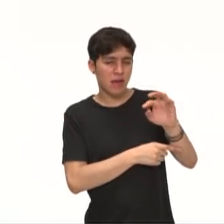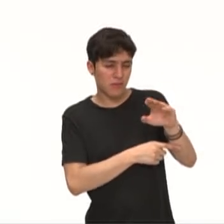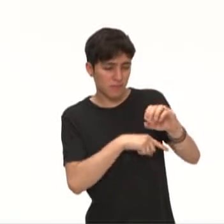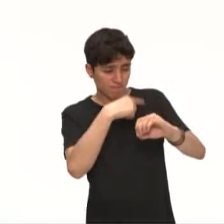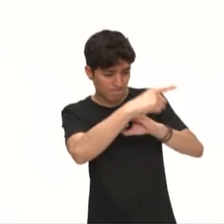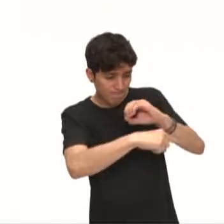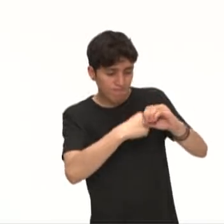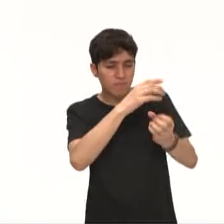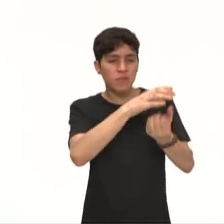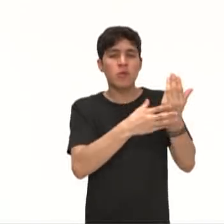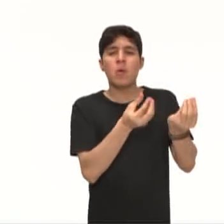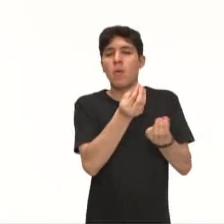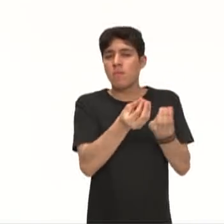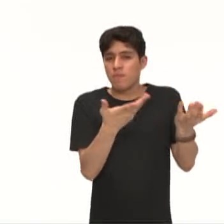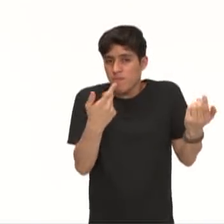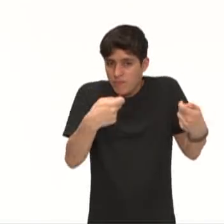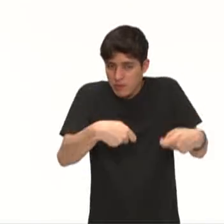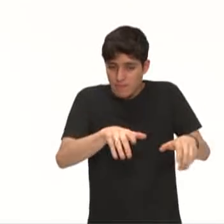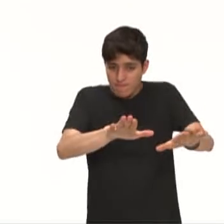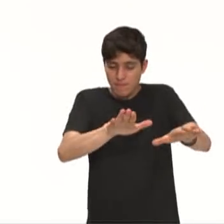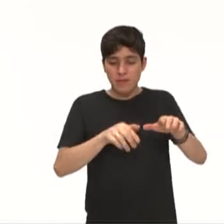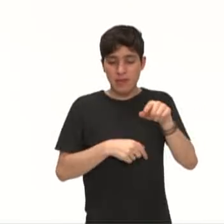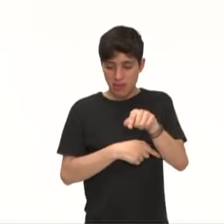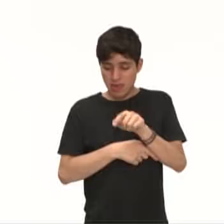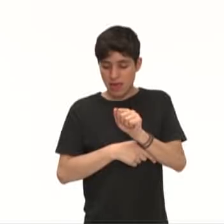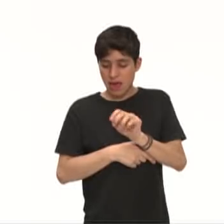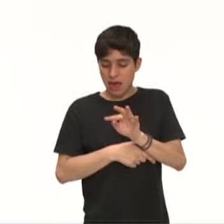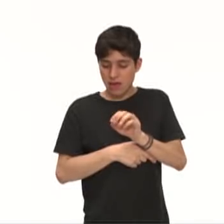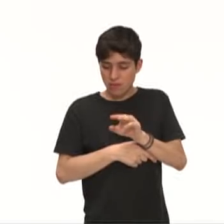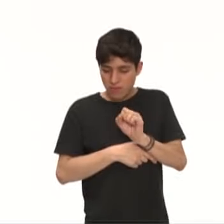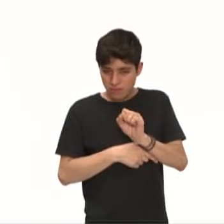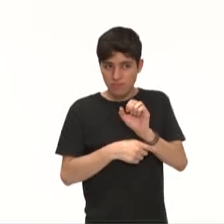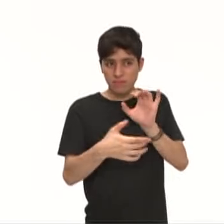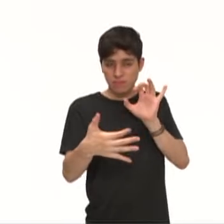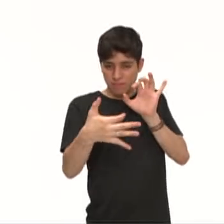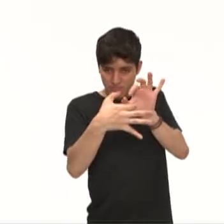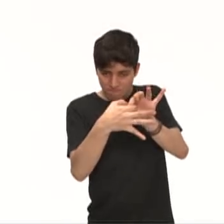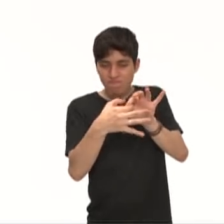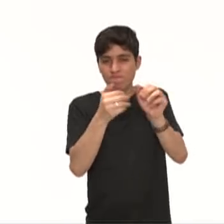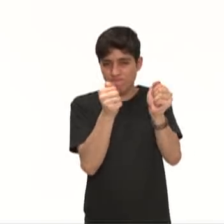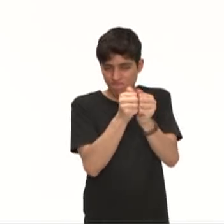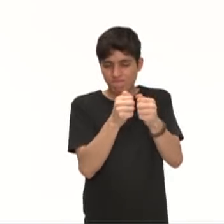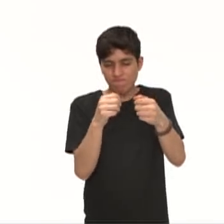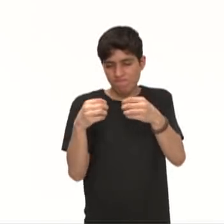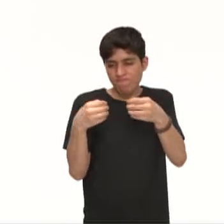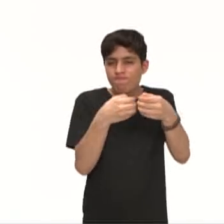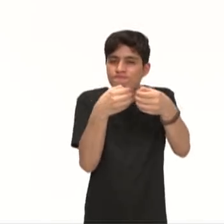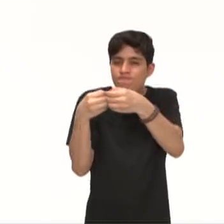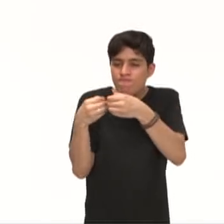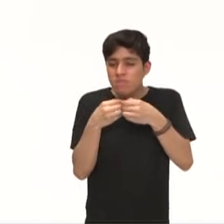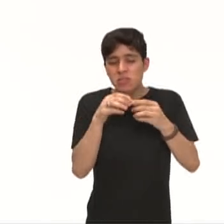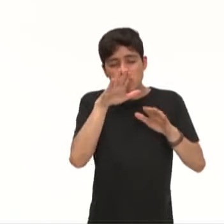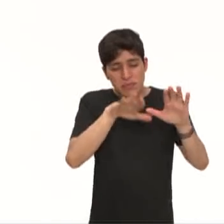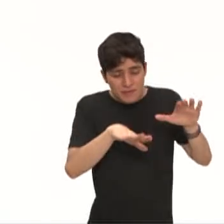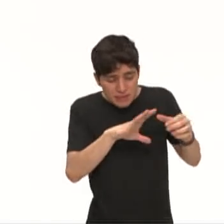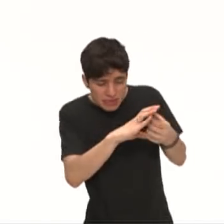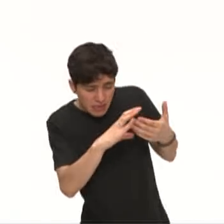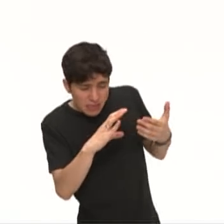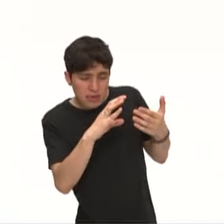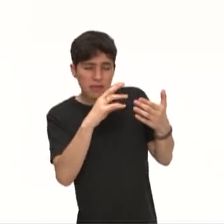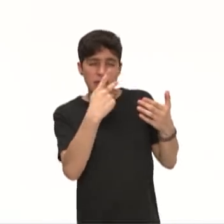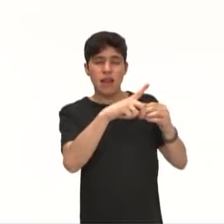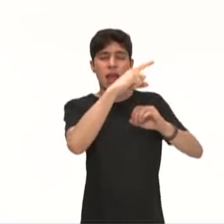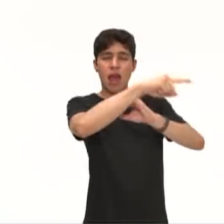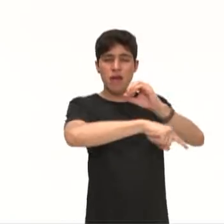químicos sejam formadas, é necessário que os átomos se aproximem, ou seja, aproximem um do outro, e dependendo das características dos